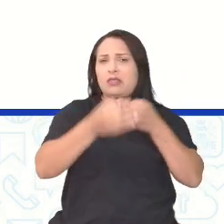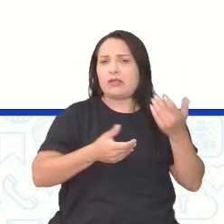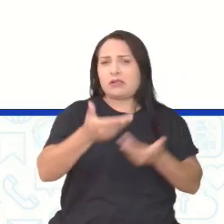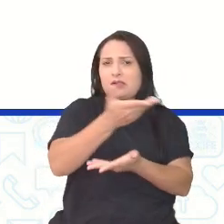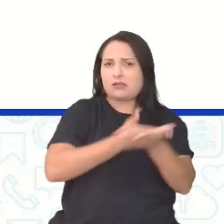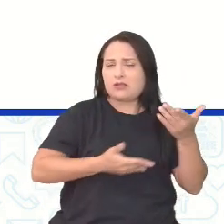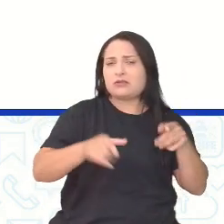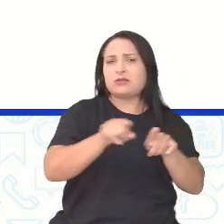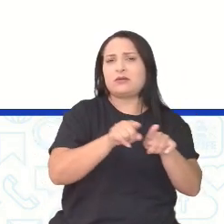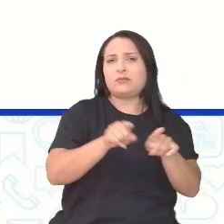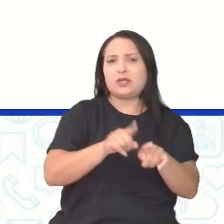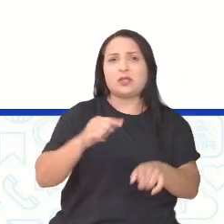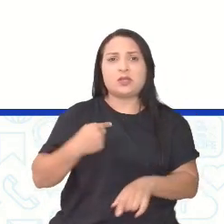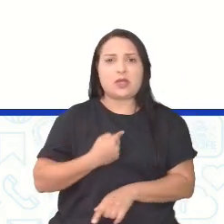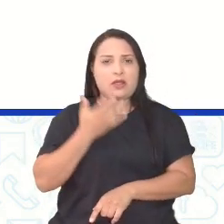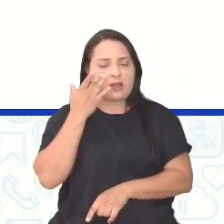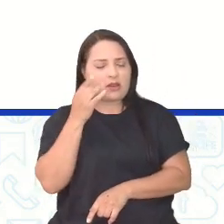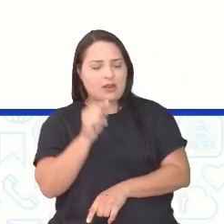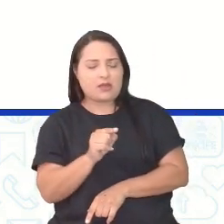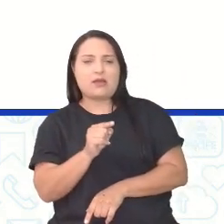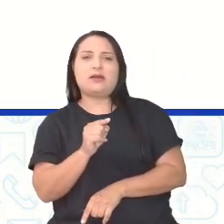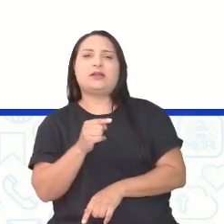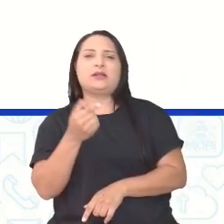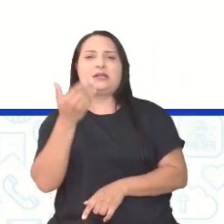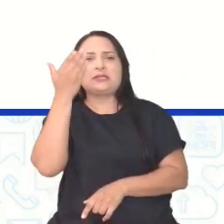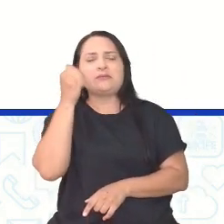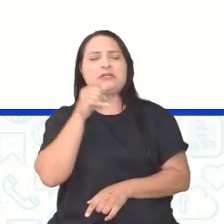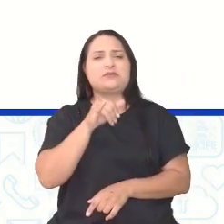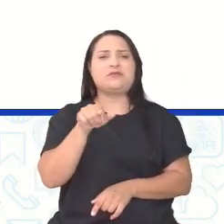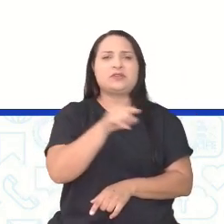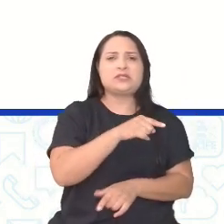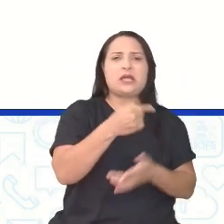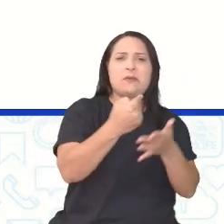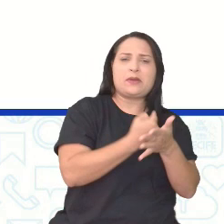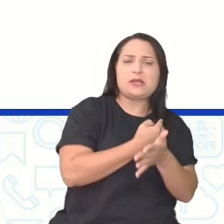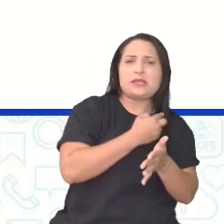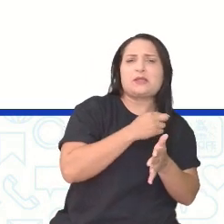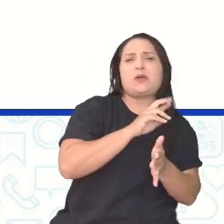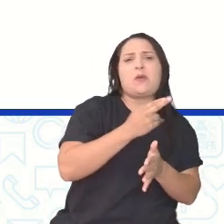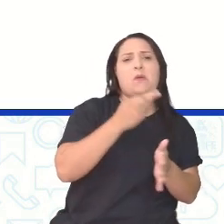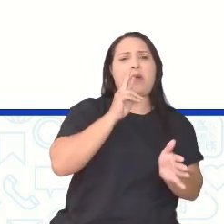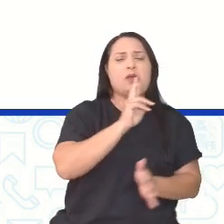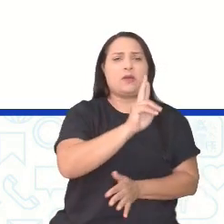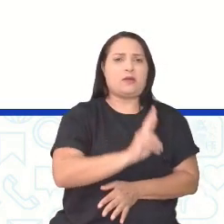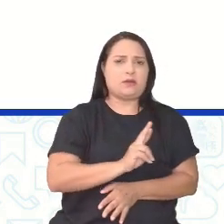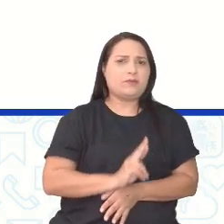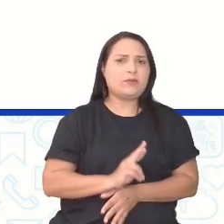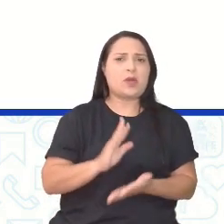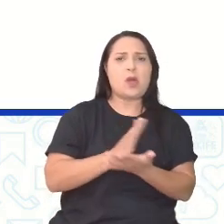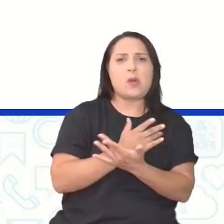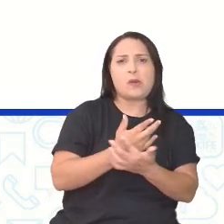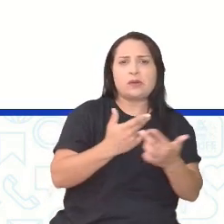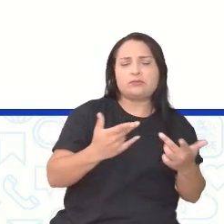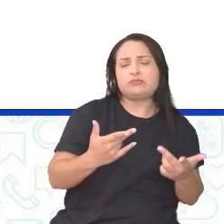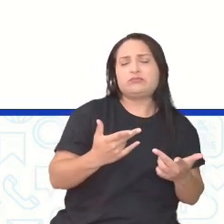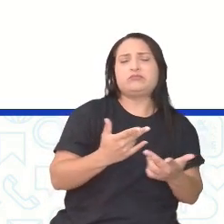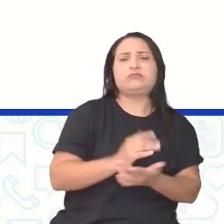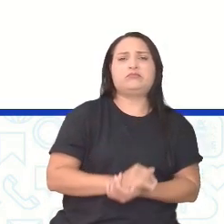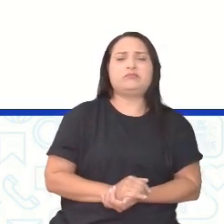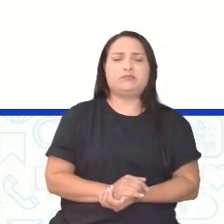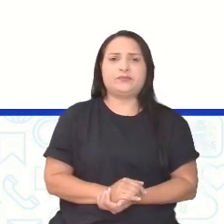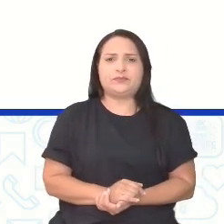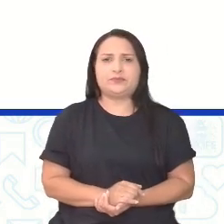ver o que é que vocês estão colocando no chat. Se estão fazendo perguntas, se estão respondendo, não é? Algumas perguntas nossas, se